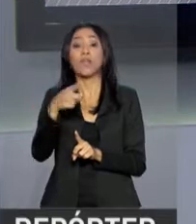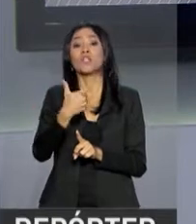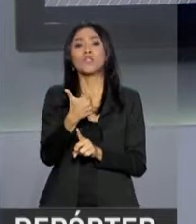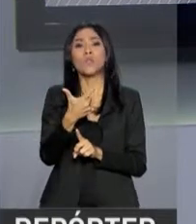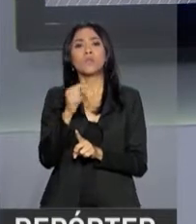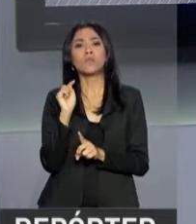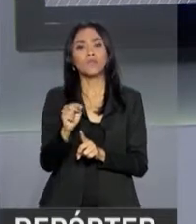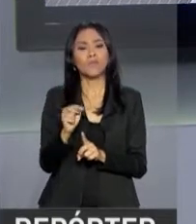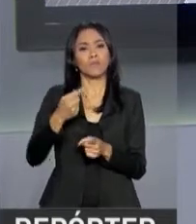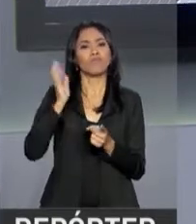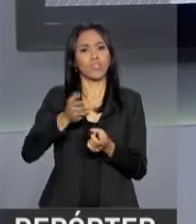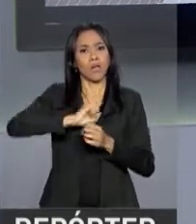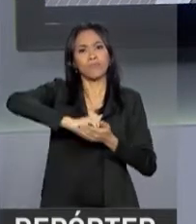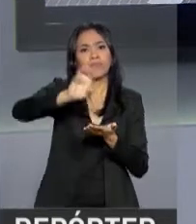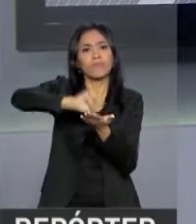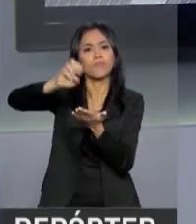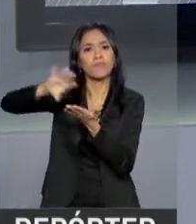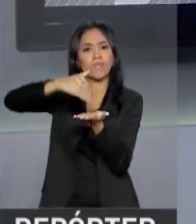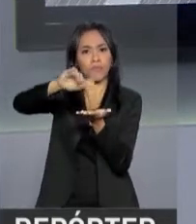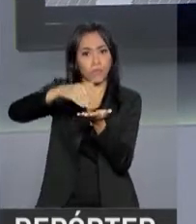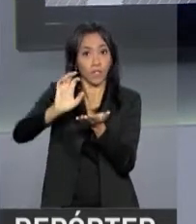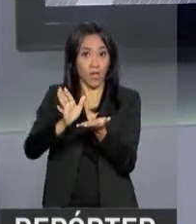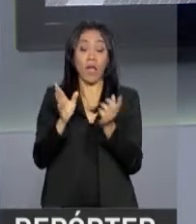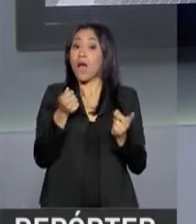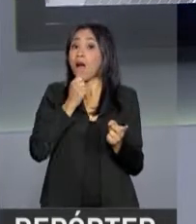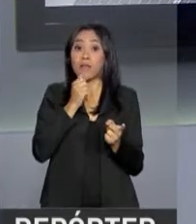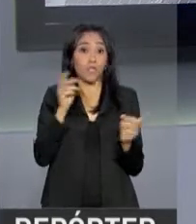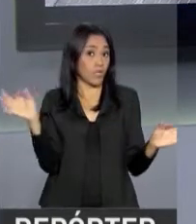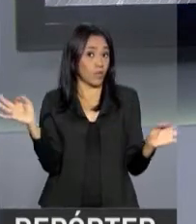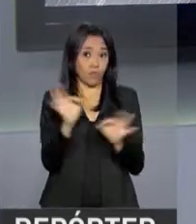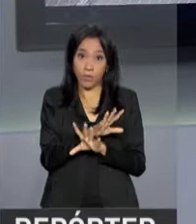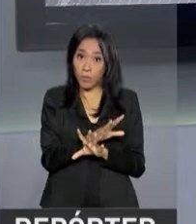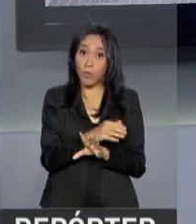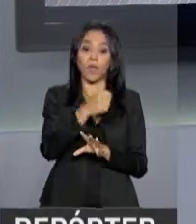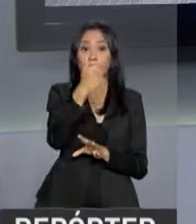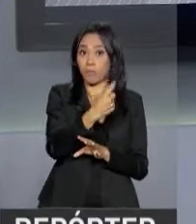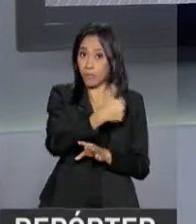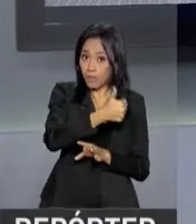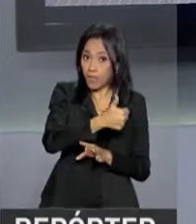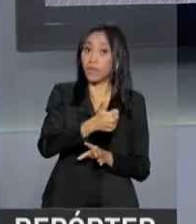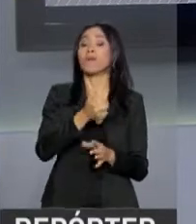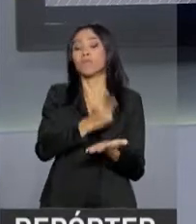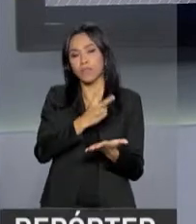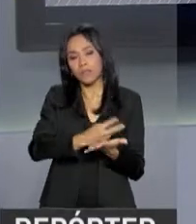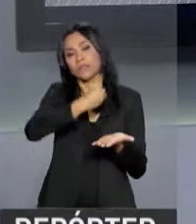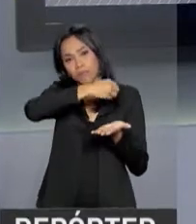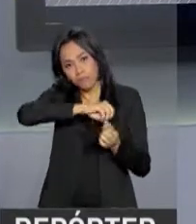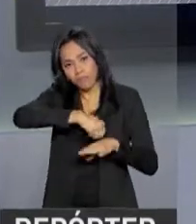ao sistema aquelas que não cumpriram o cronograma da primeira fase devem enviar as informações mesmo que em